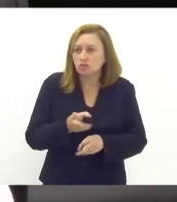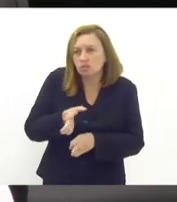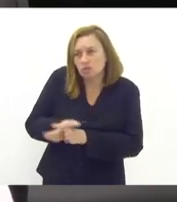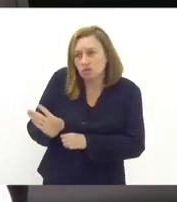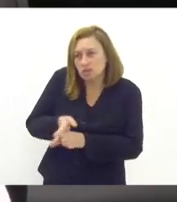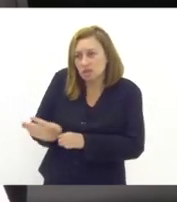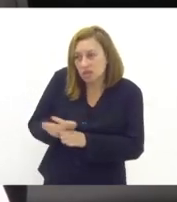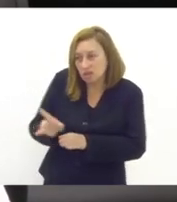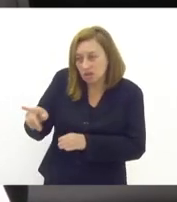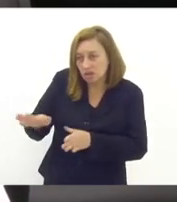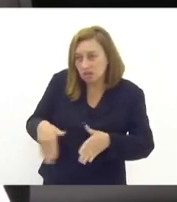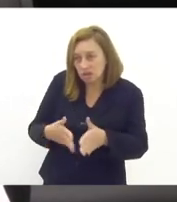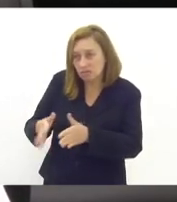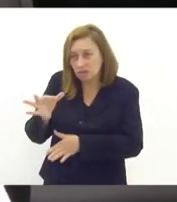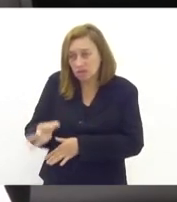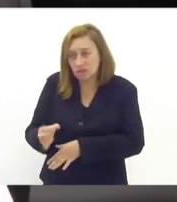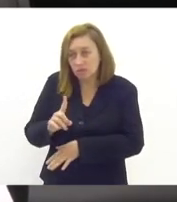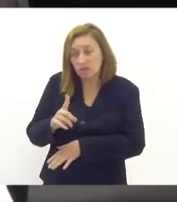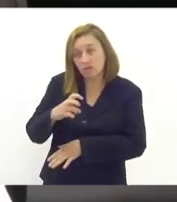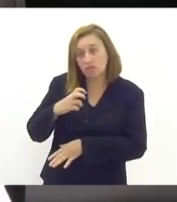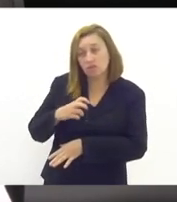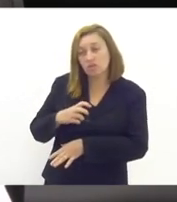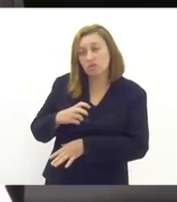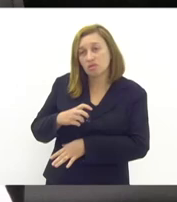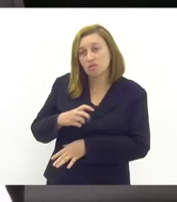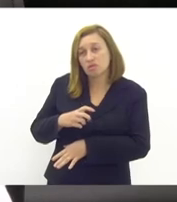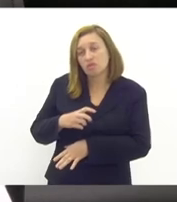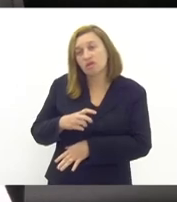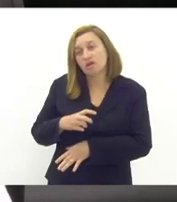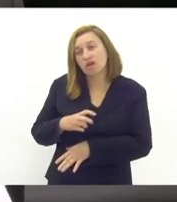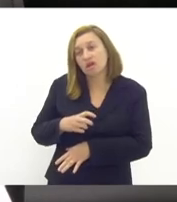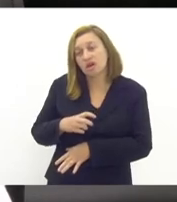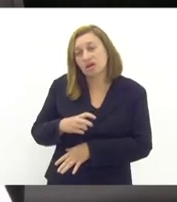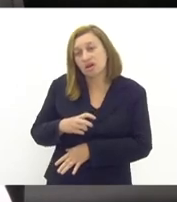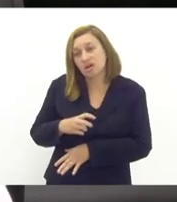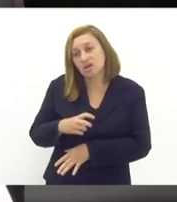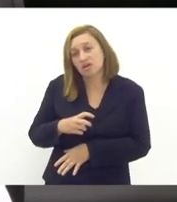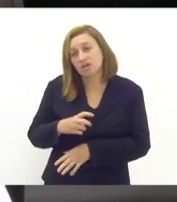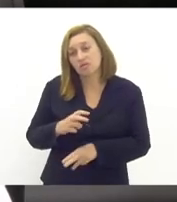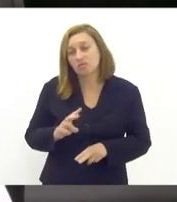para ele continuar no caminho certo, para não passar por essas situações, mesmo que